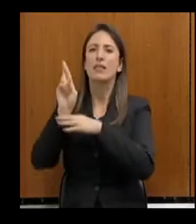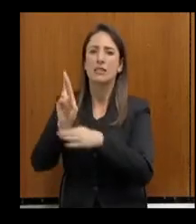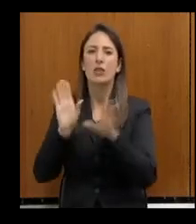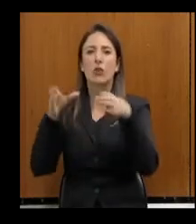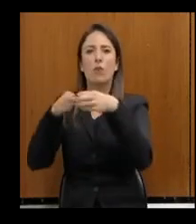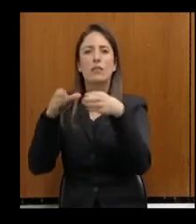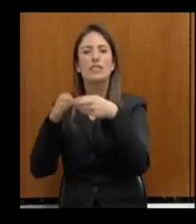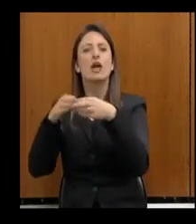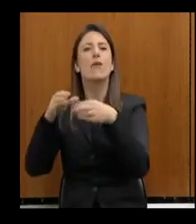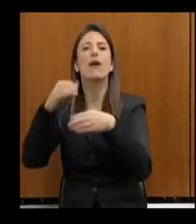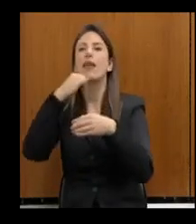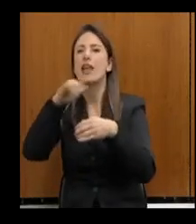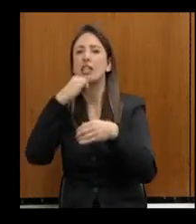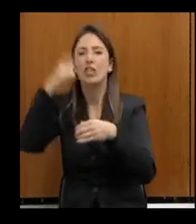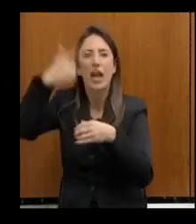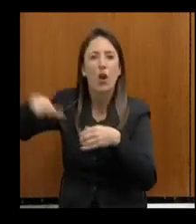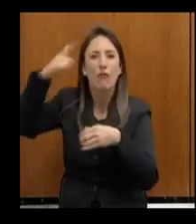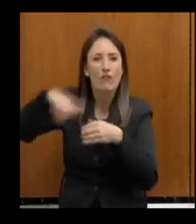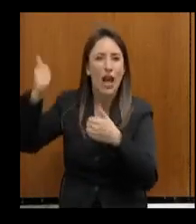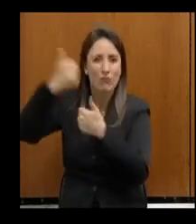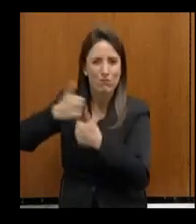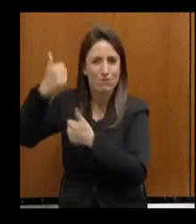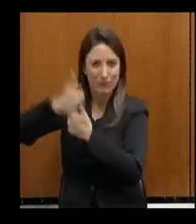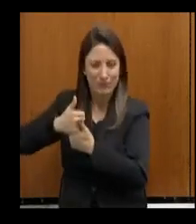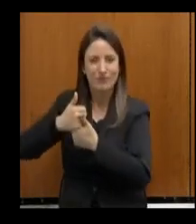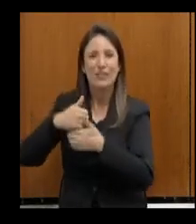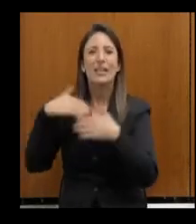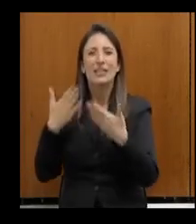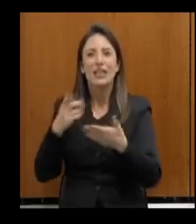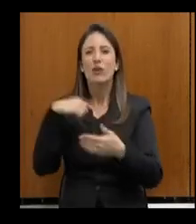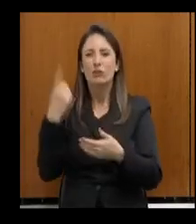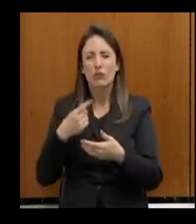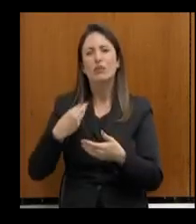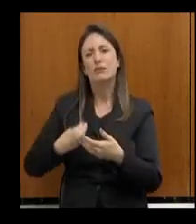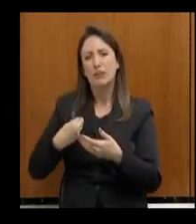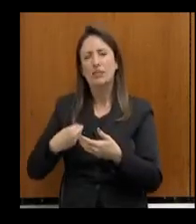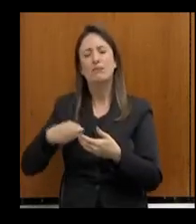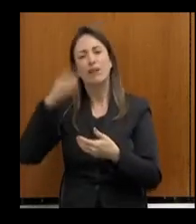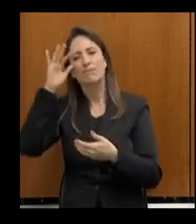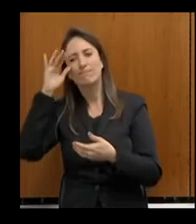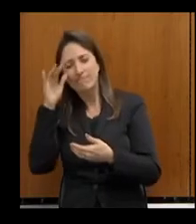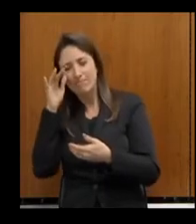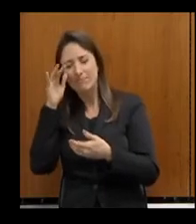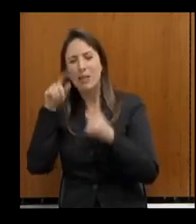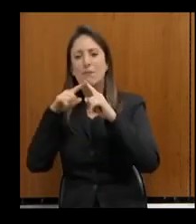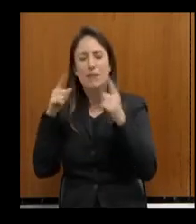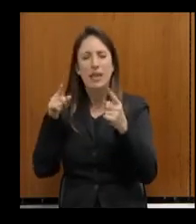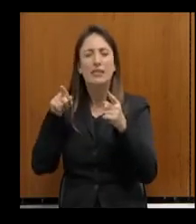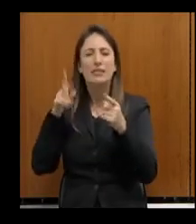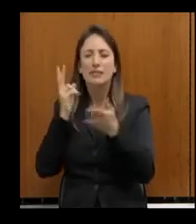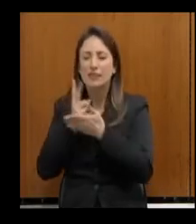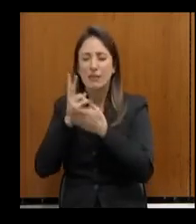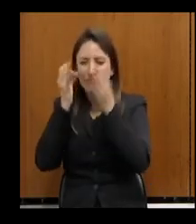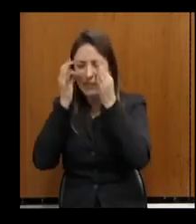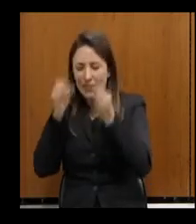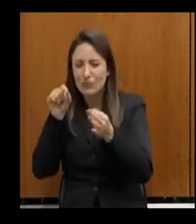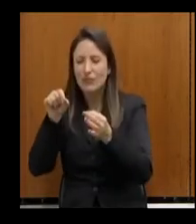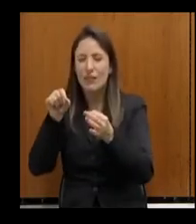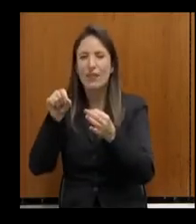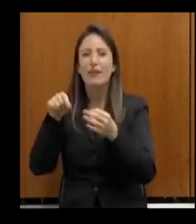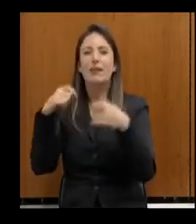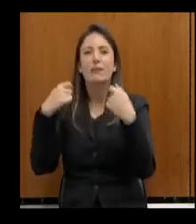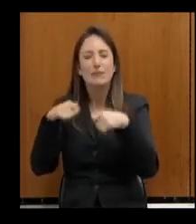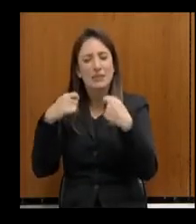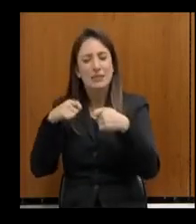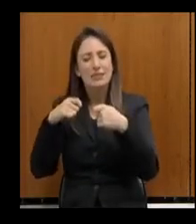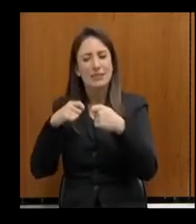expectativas que passa aqui está vamos lá de alguma maneira também inteiramente mergulhados da ideia de crescimento